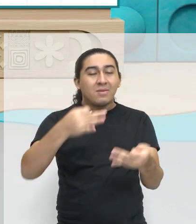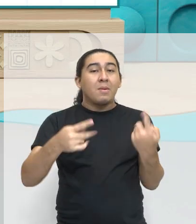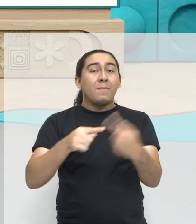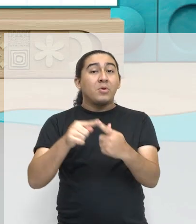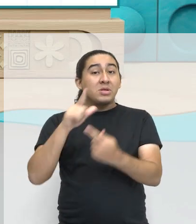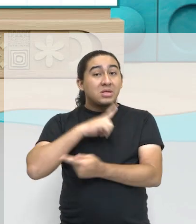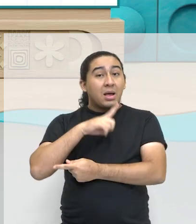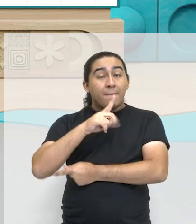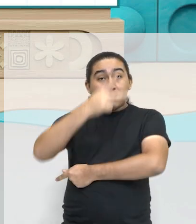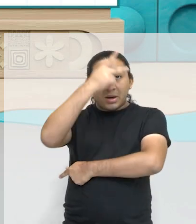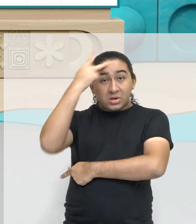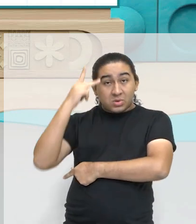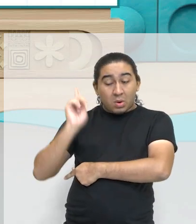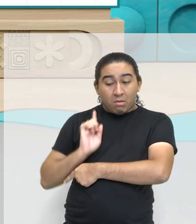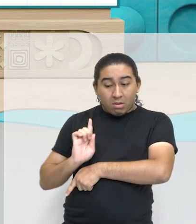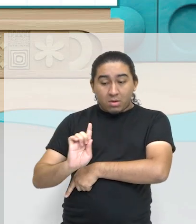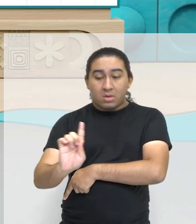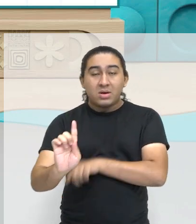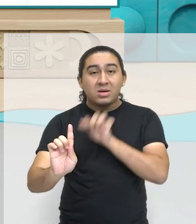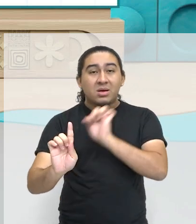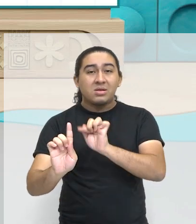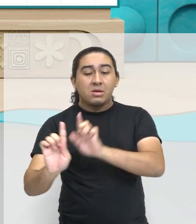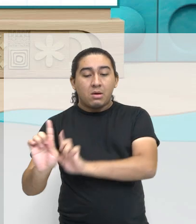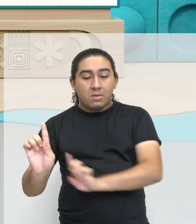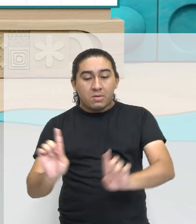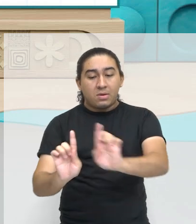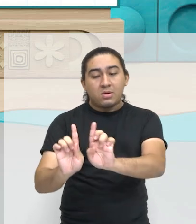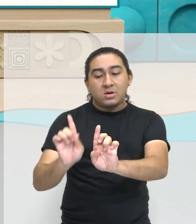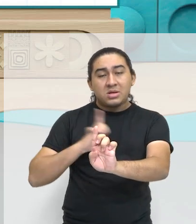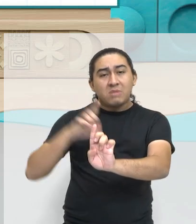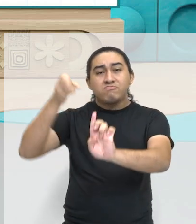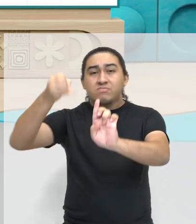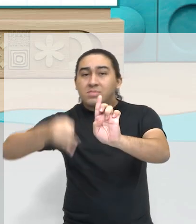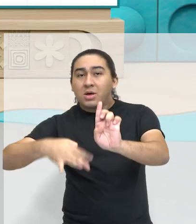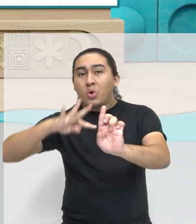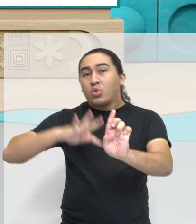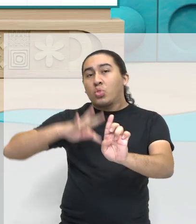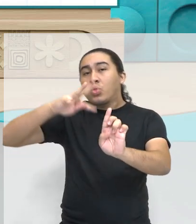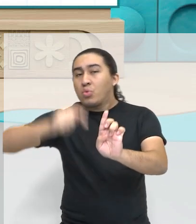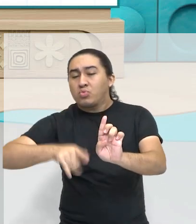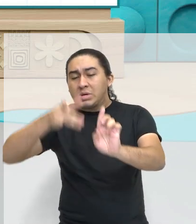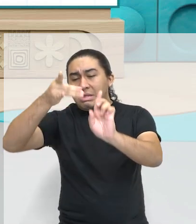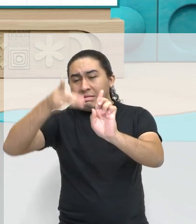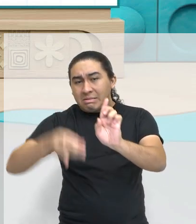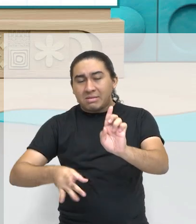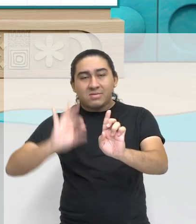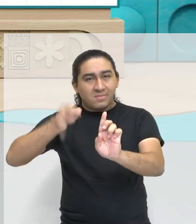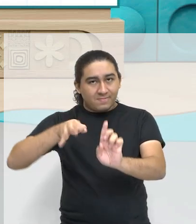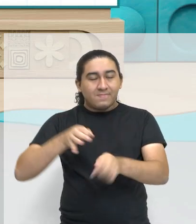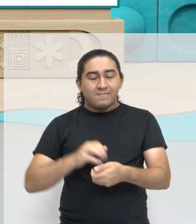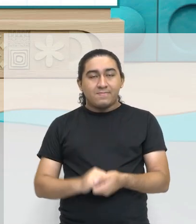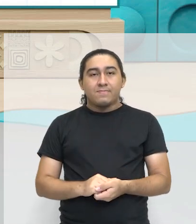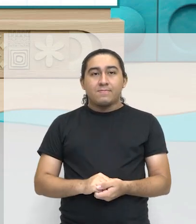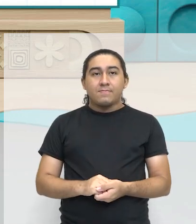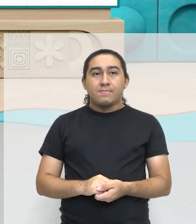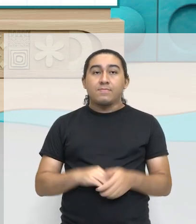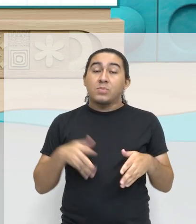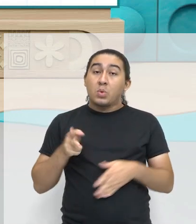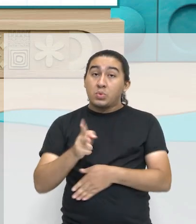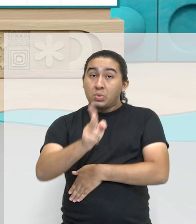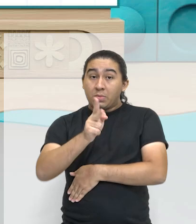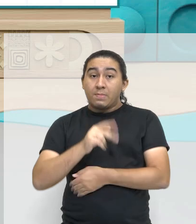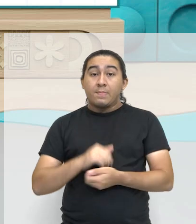e você consegue ver esses detalhes, essas explicações, porque lá também existem guias que vão direcionar